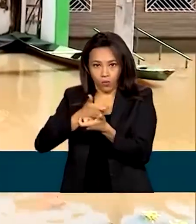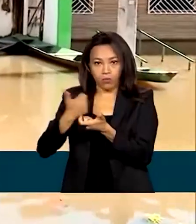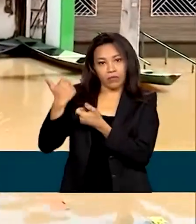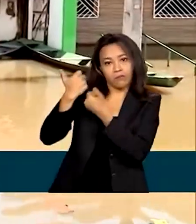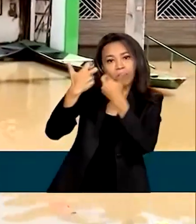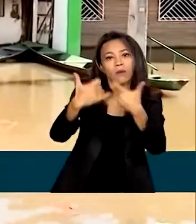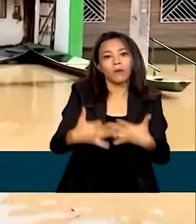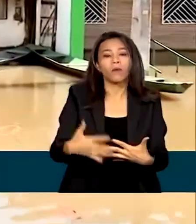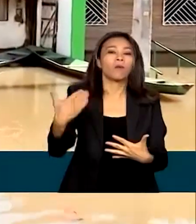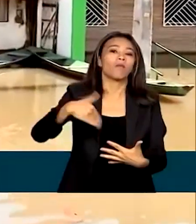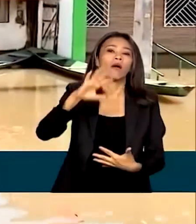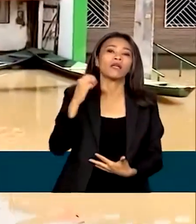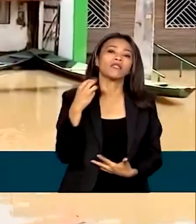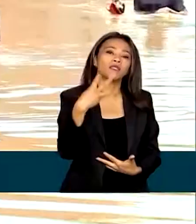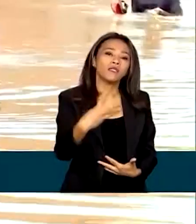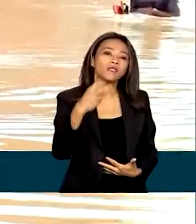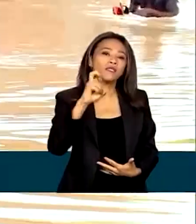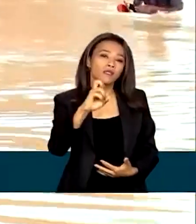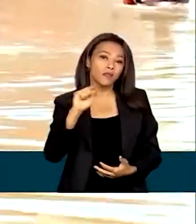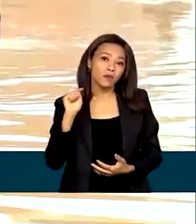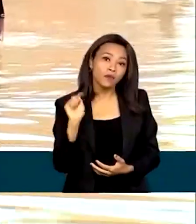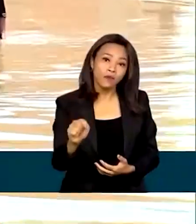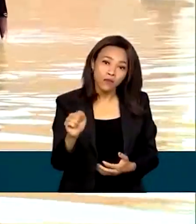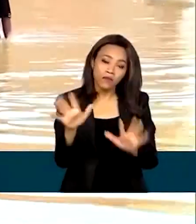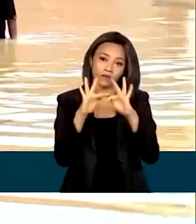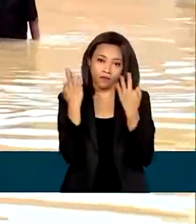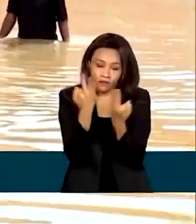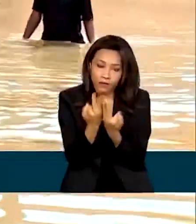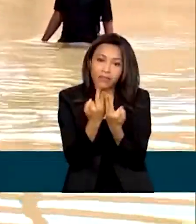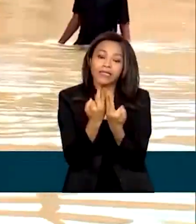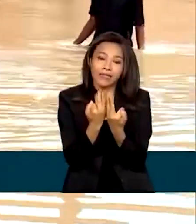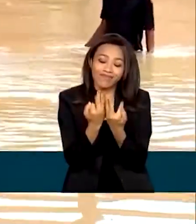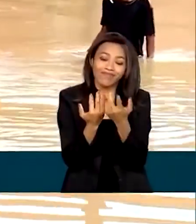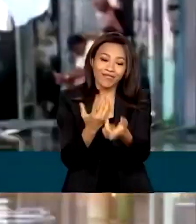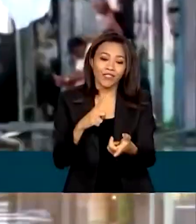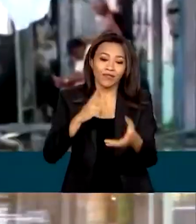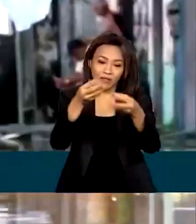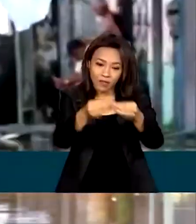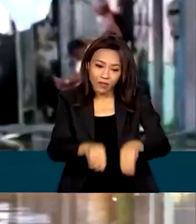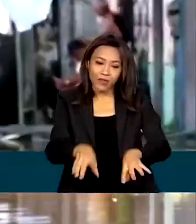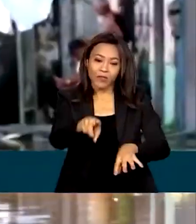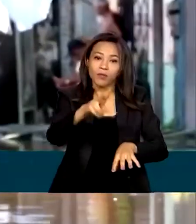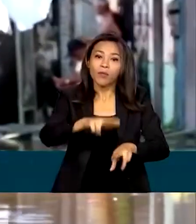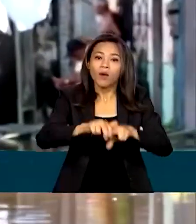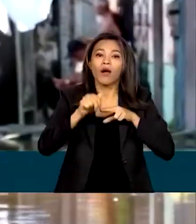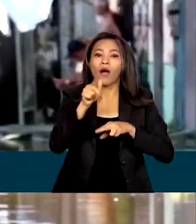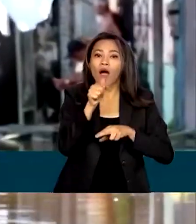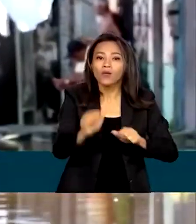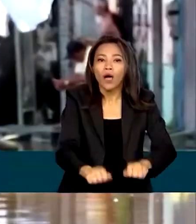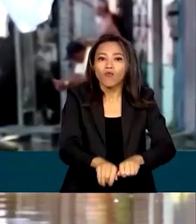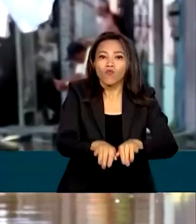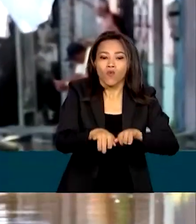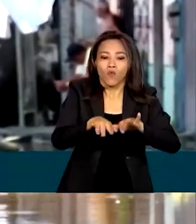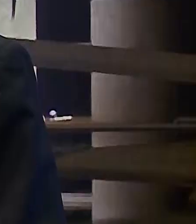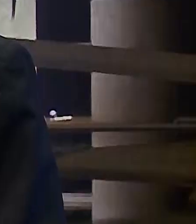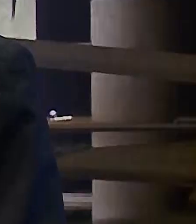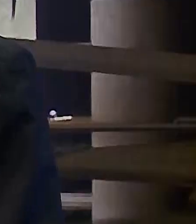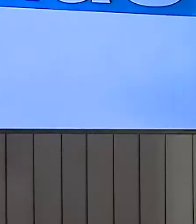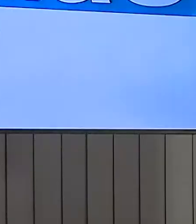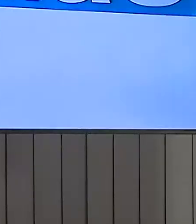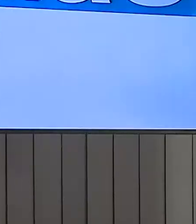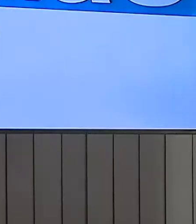em 64 municípios do estado. Desde o mês passado, as fortes chuvas já provocaram a morte de 6